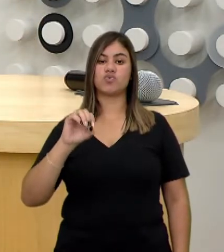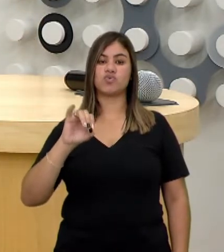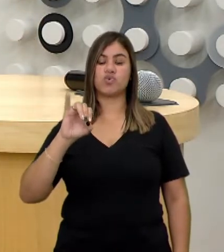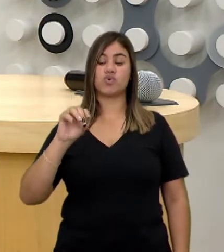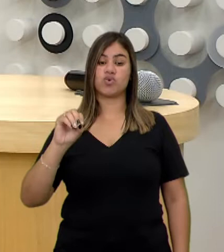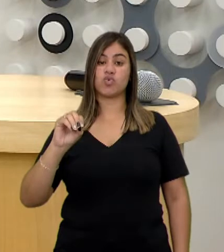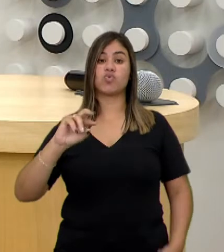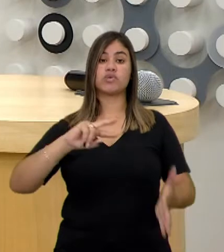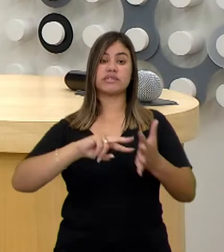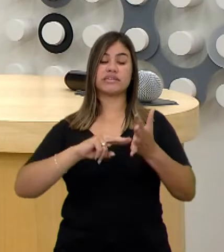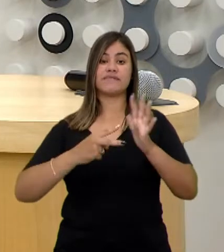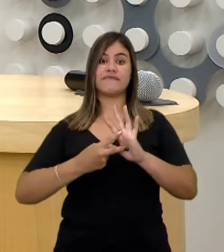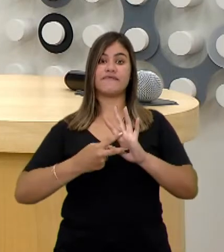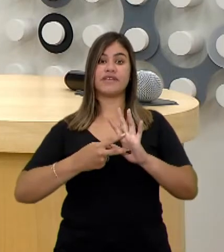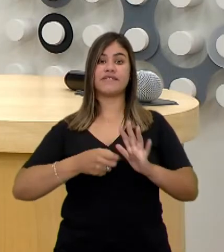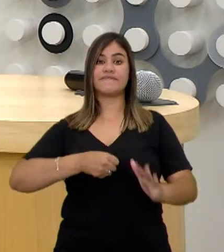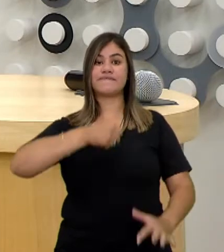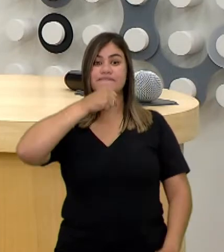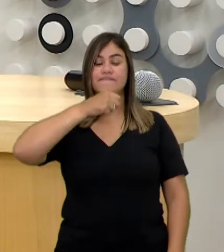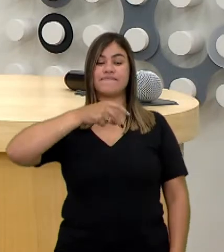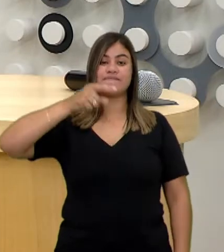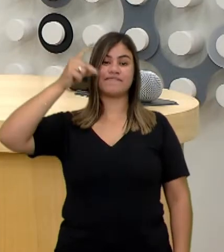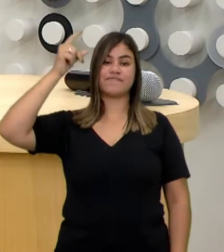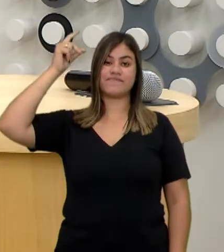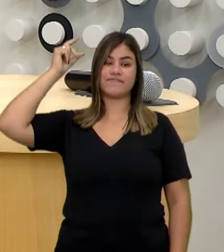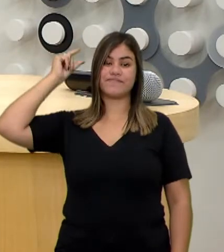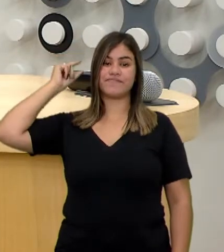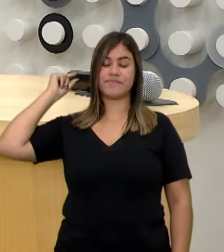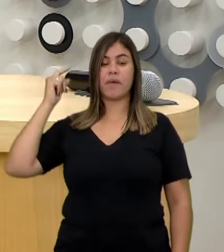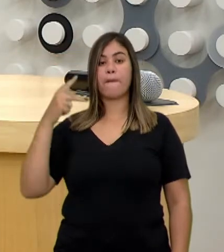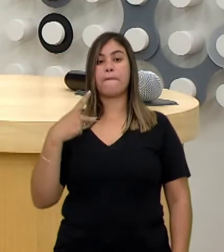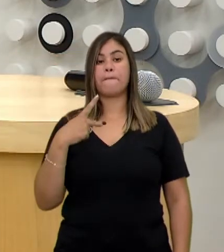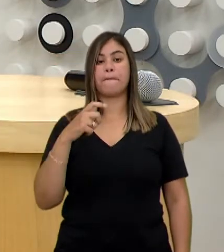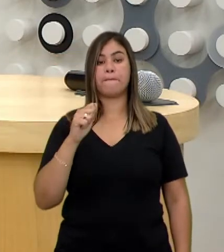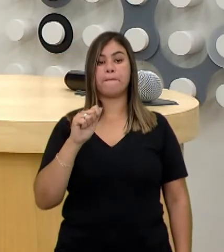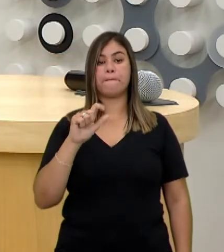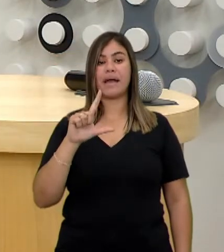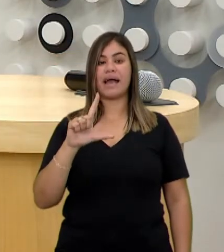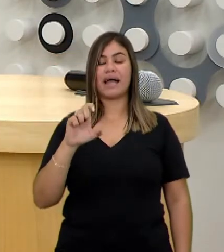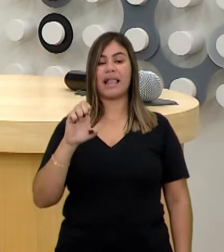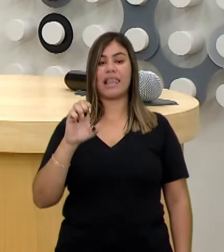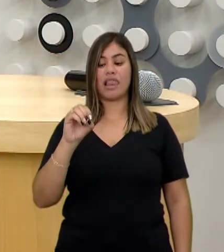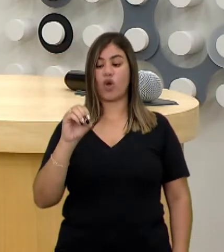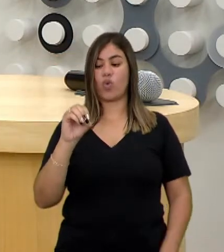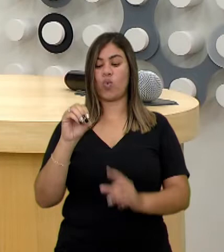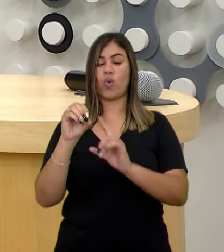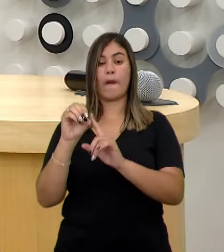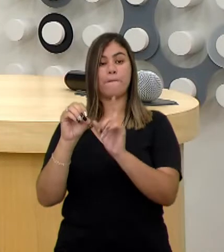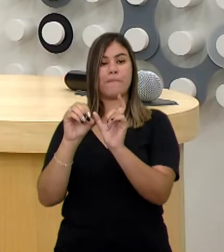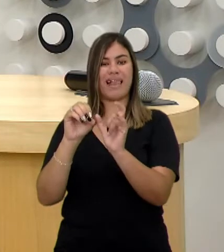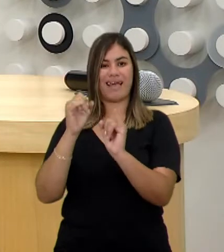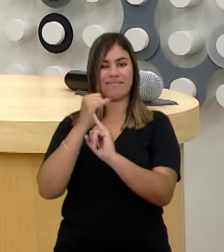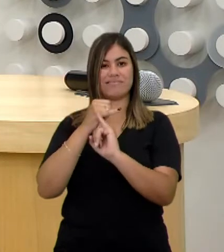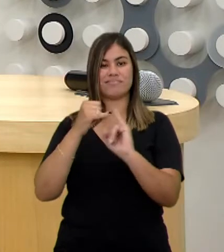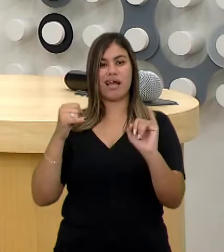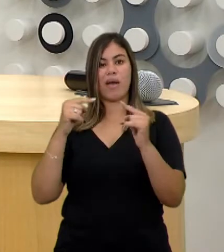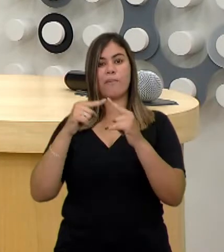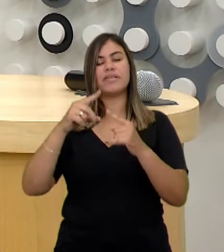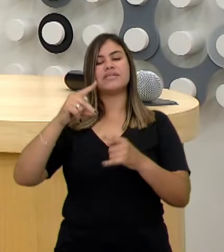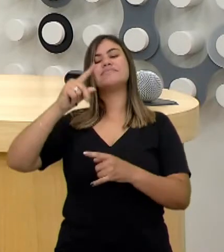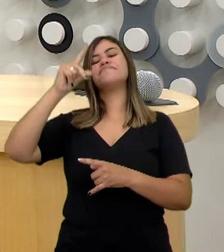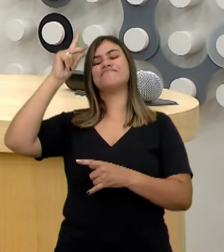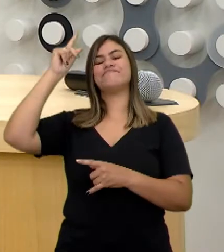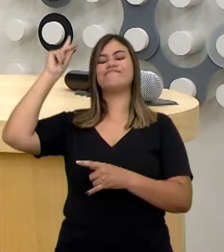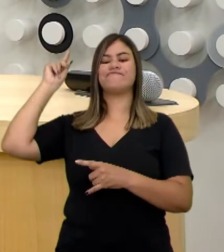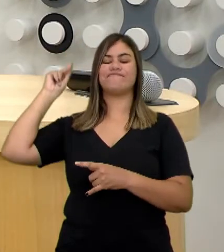vocês entenderem, né? Paleo quer dizer antigo, né? Quando fala paleolítico, quer dizer idade da pedra antiga, idade